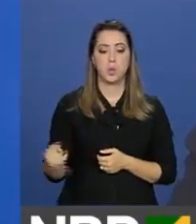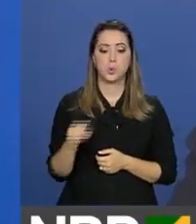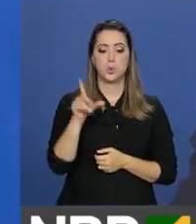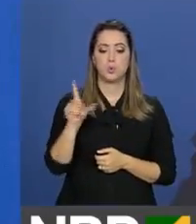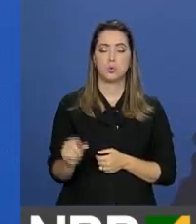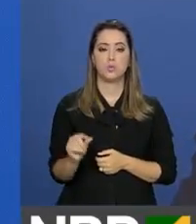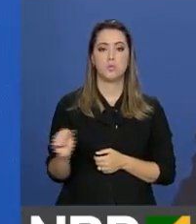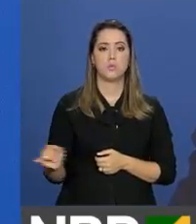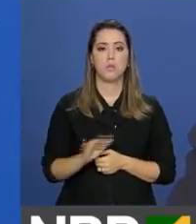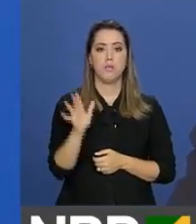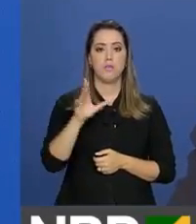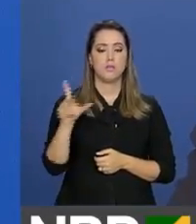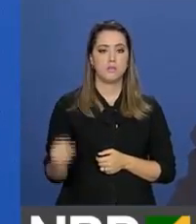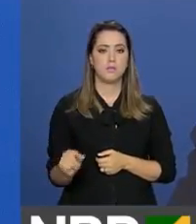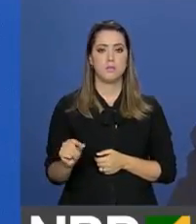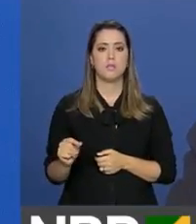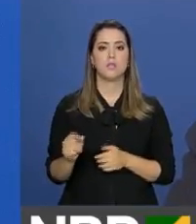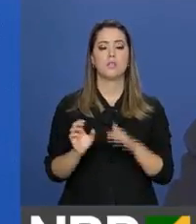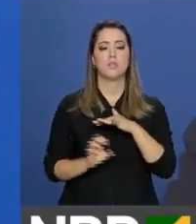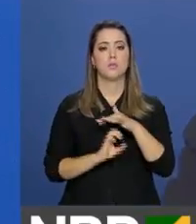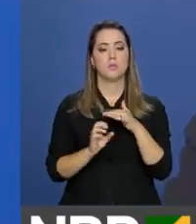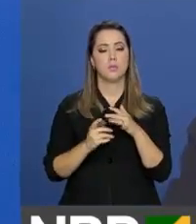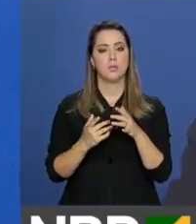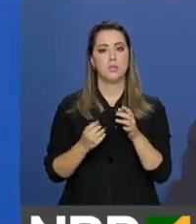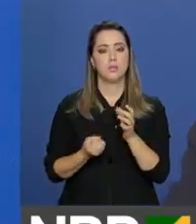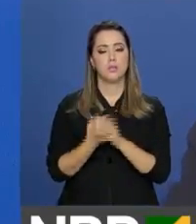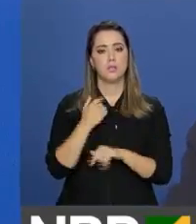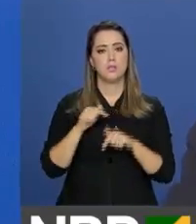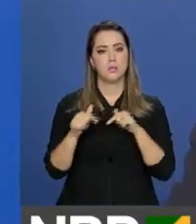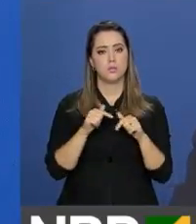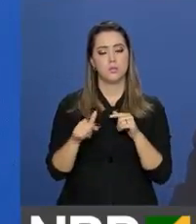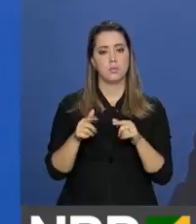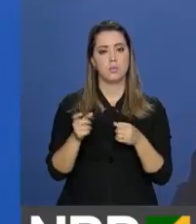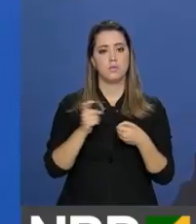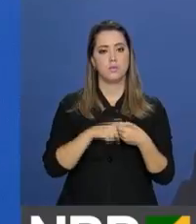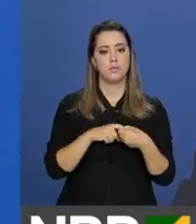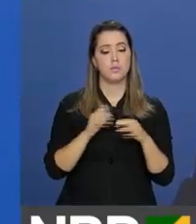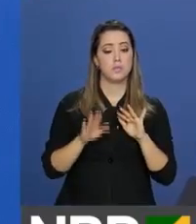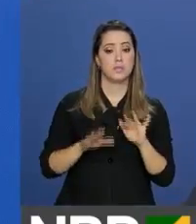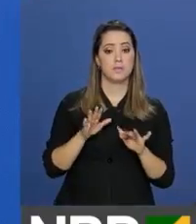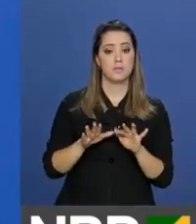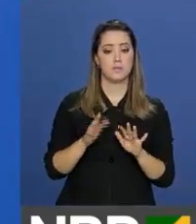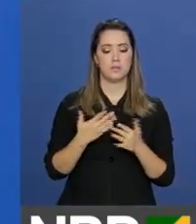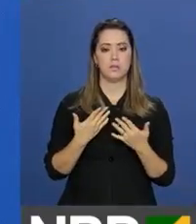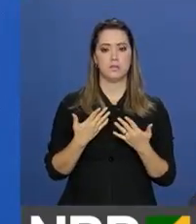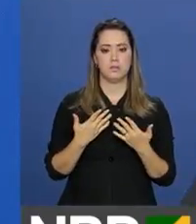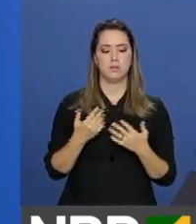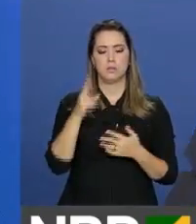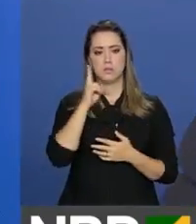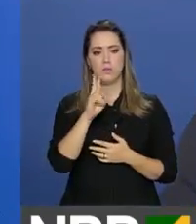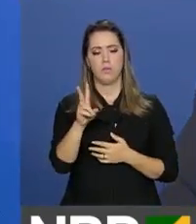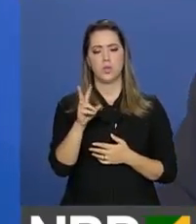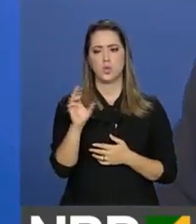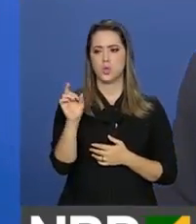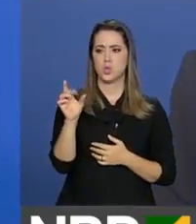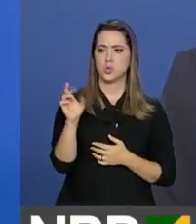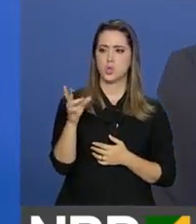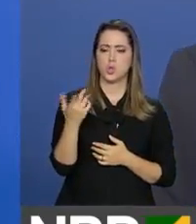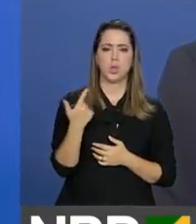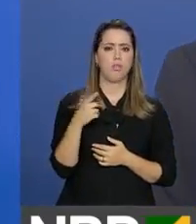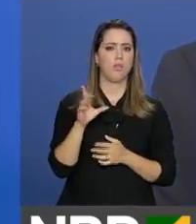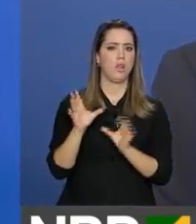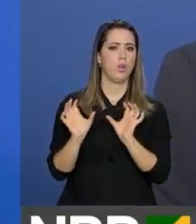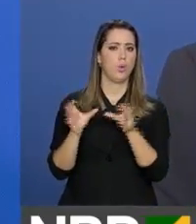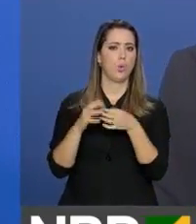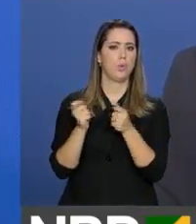caíram, inflação caiu, emprego está voltando, e parece, muitas vezes, que o governo cifrou-se apenas a área da economia, que